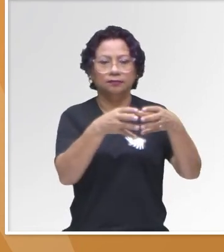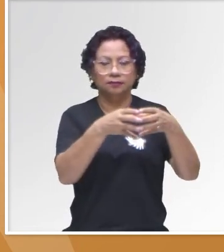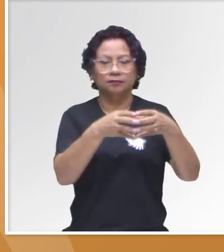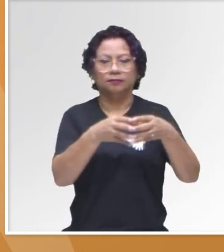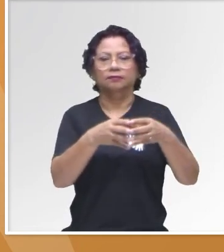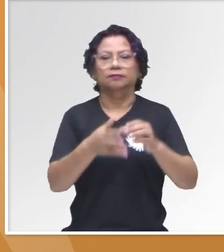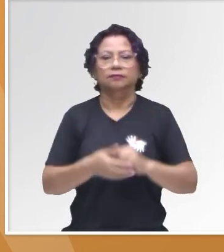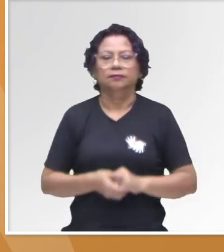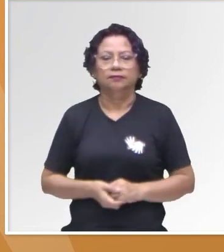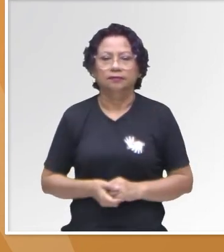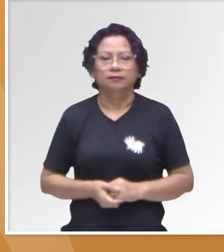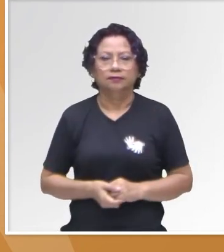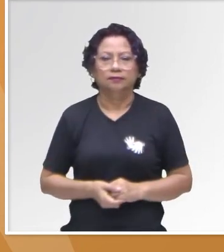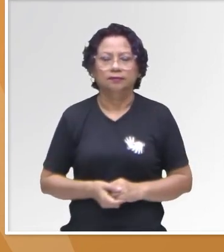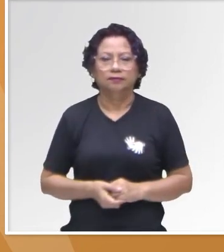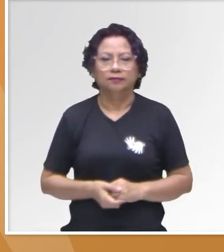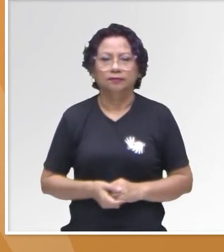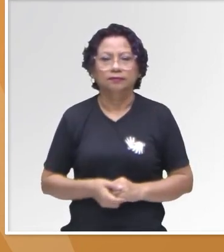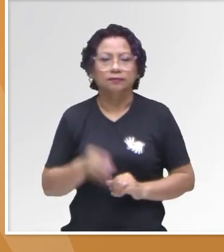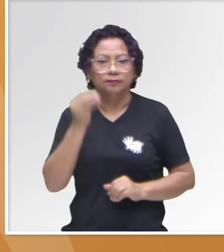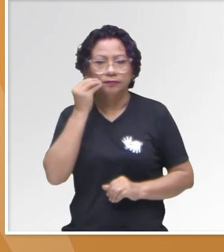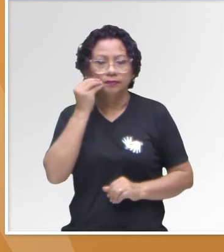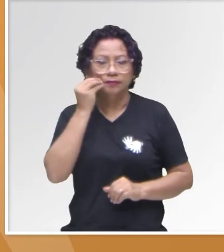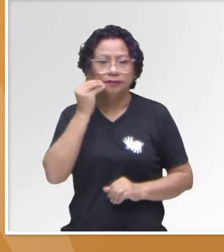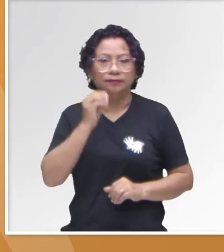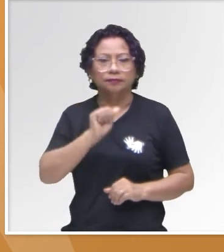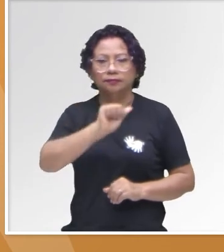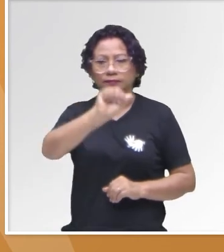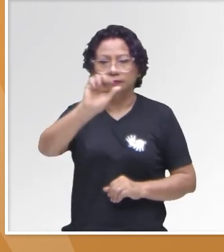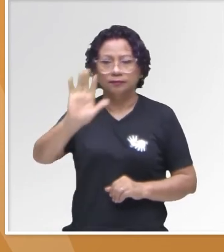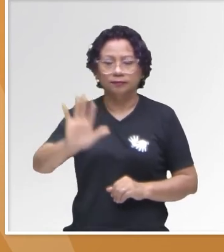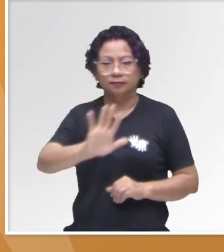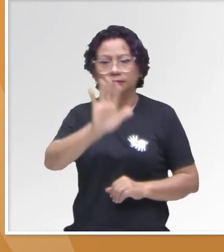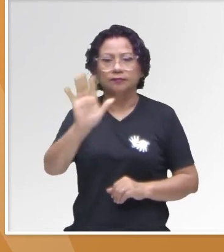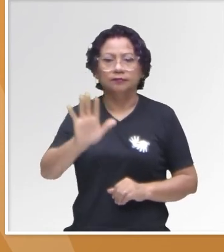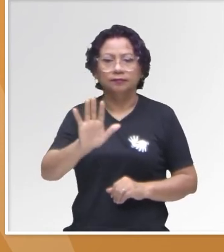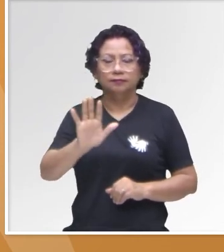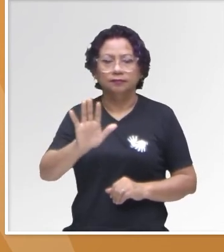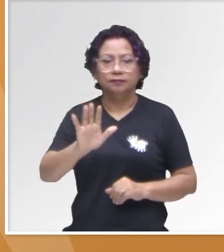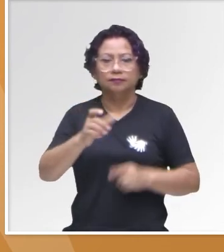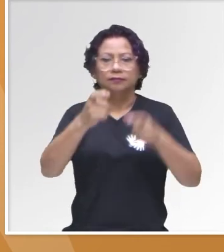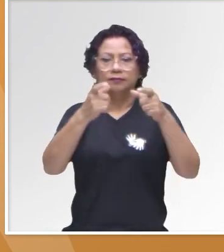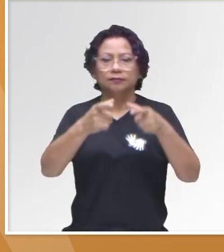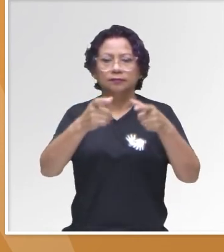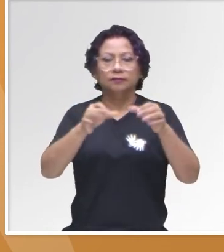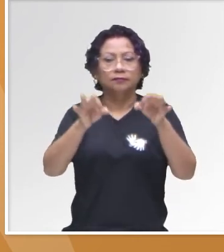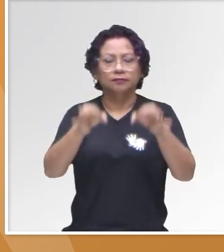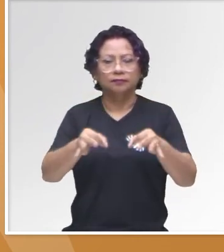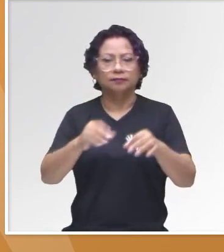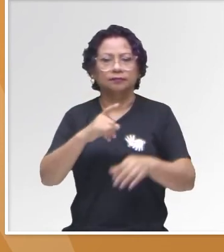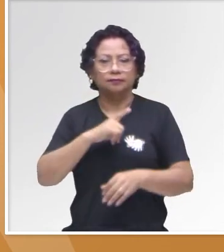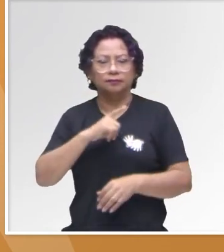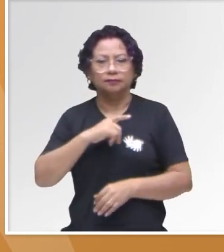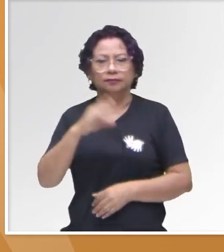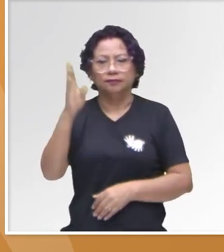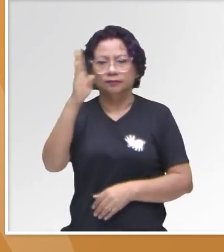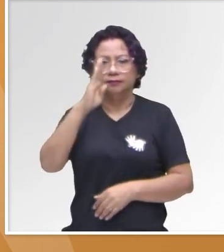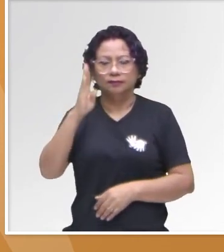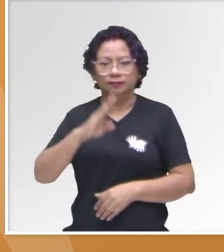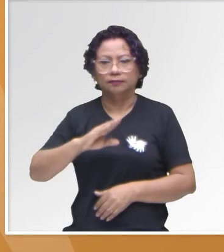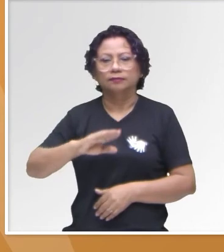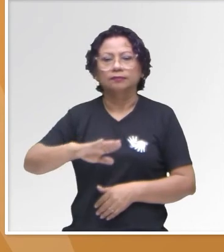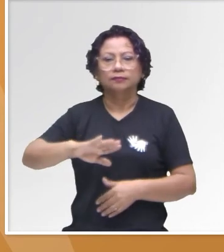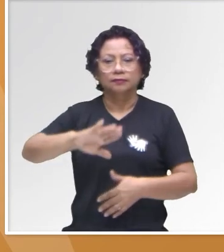mapinha. Aí a gente tem nesse mapa, vocês irão observar a localização de cada um deles. Aí a gente tem o Brasil aqui na América do Sul,